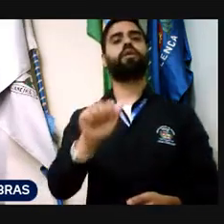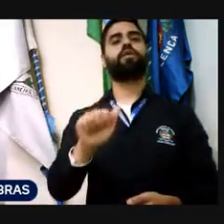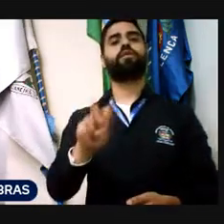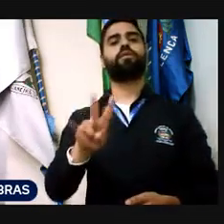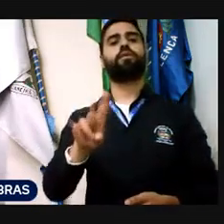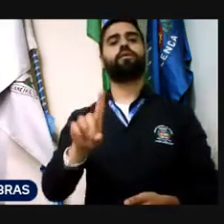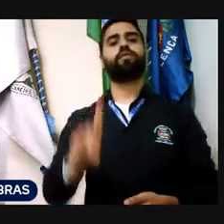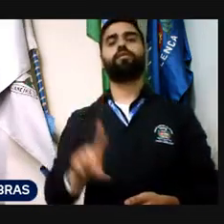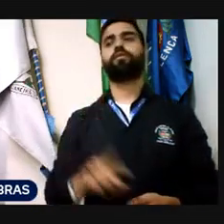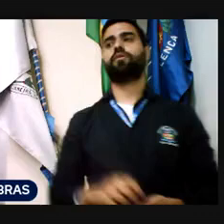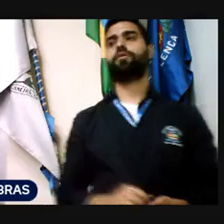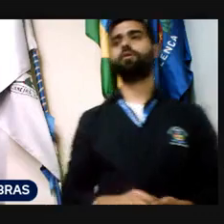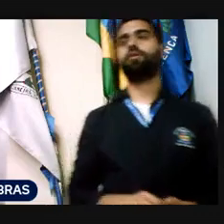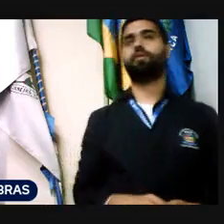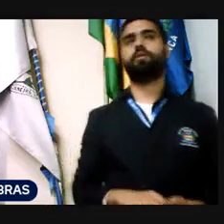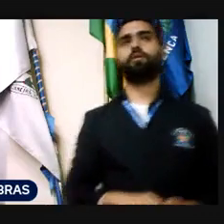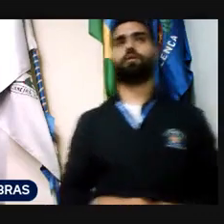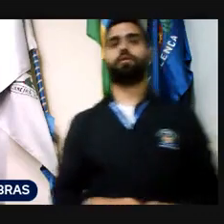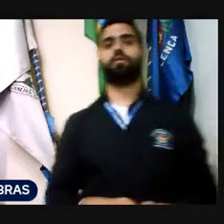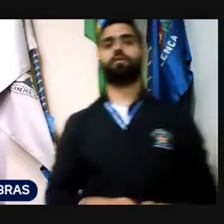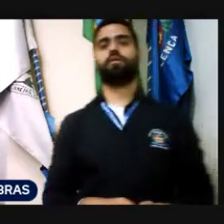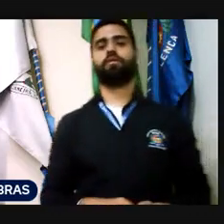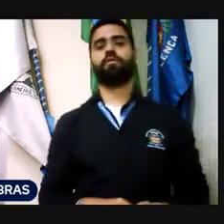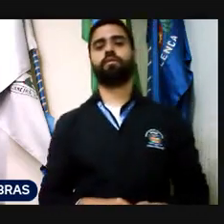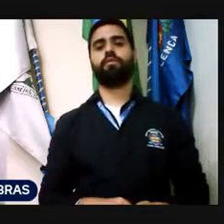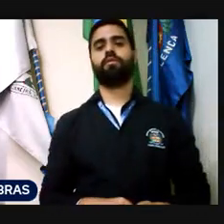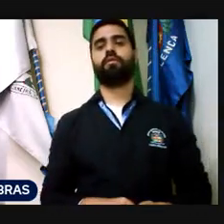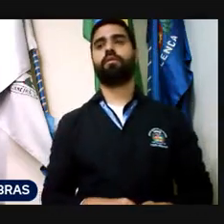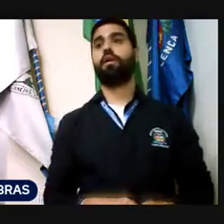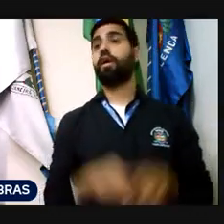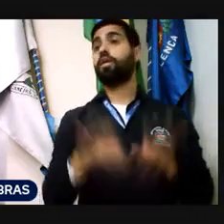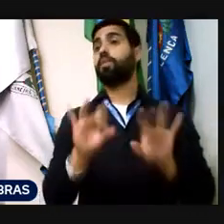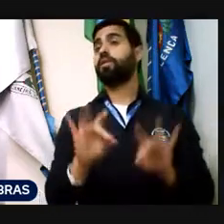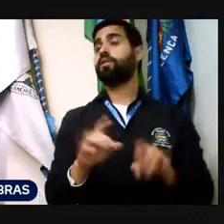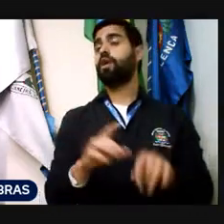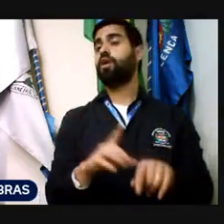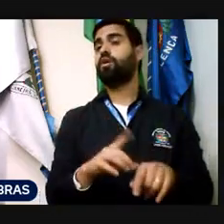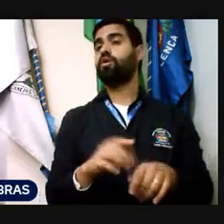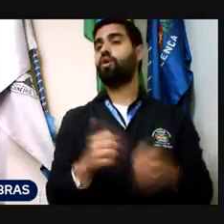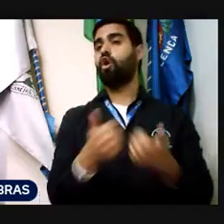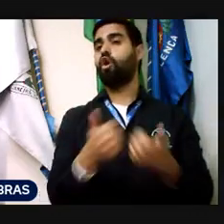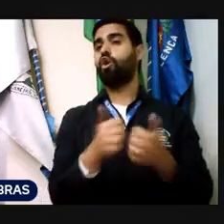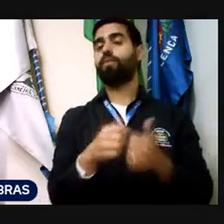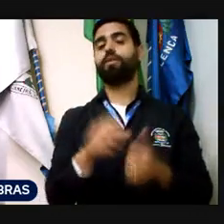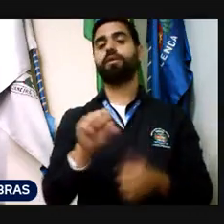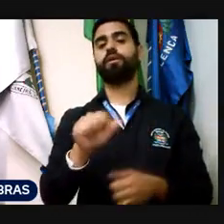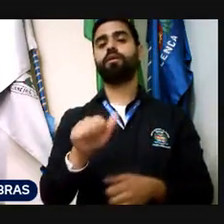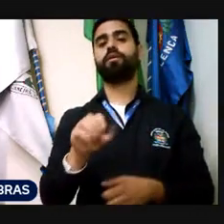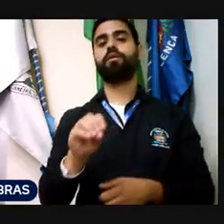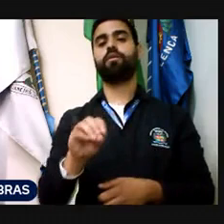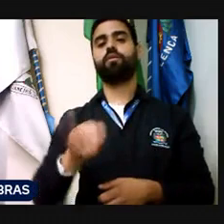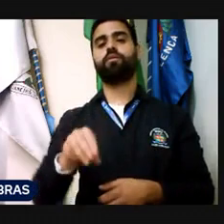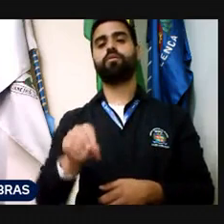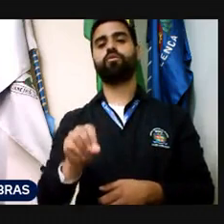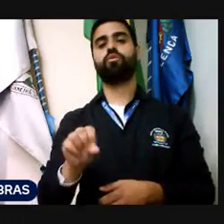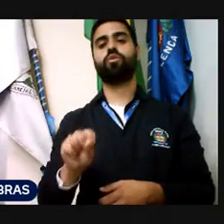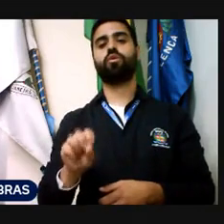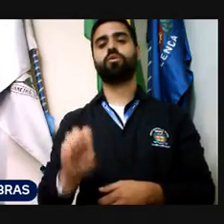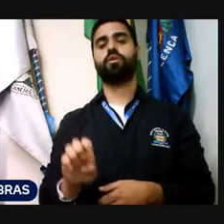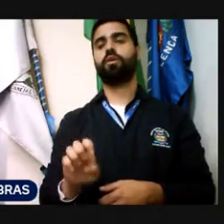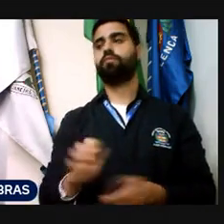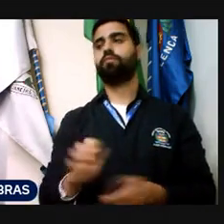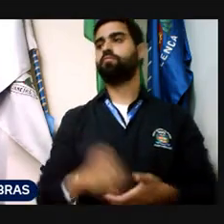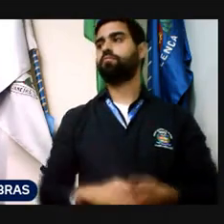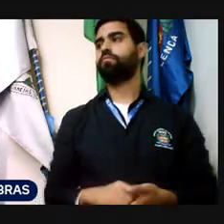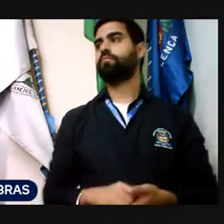acerca da regularização dos horários de ônibus, em especial a linha São José das Palmeiras. Está em discussão. Não havendo nenhum